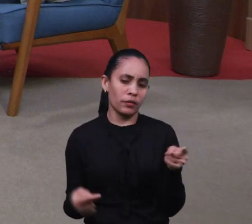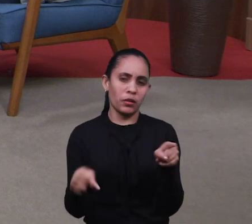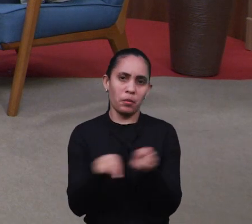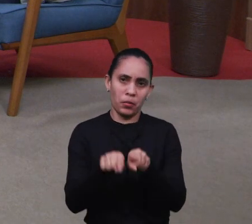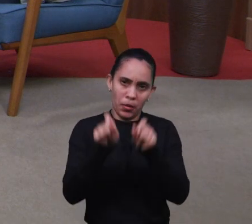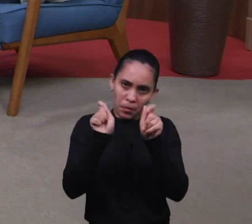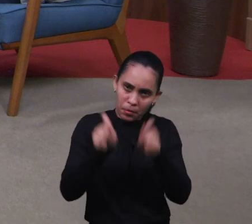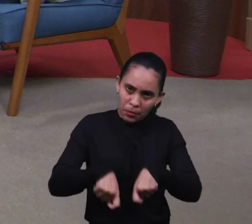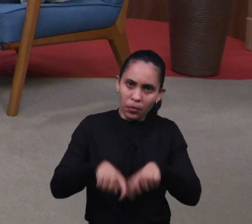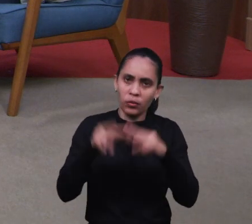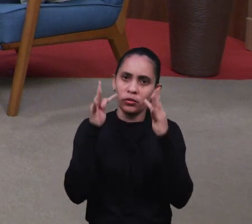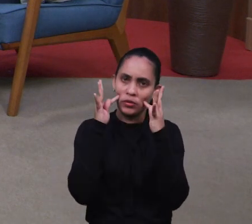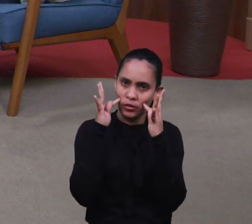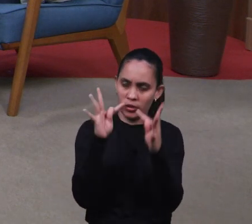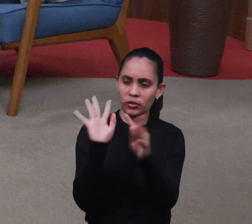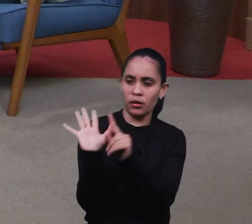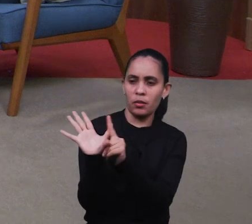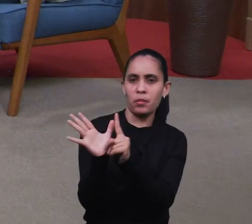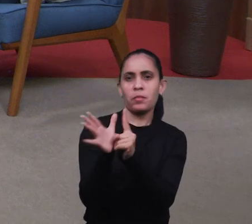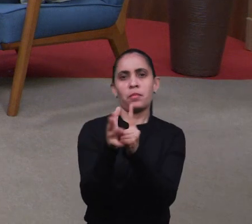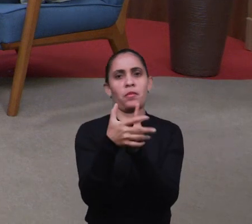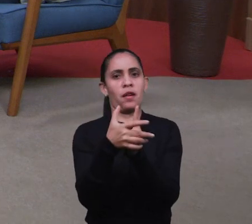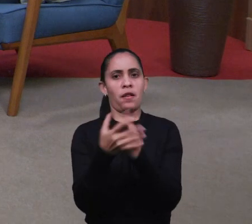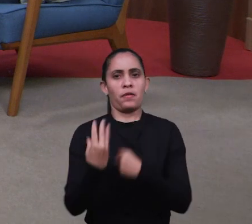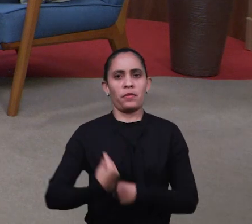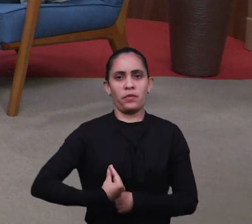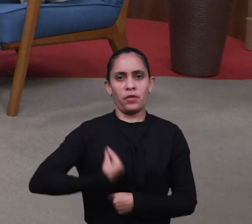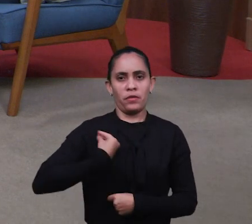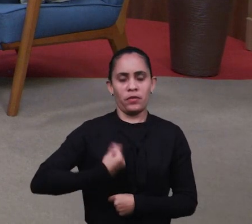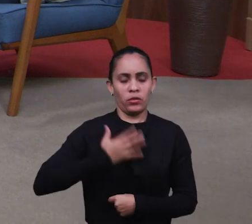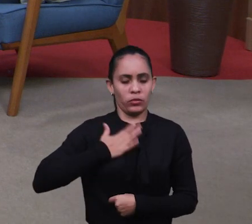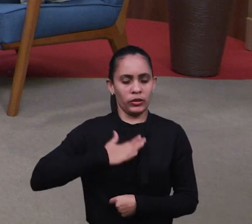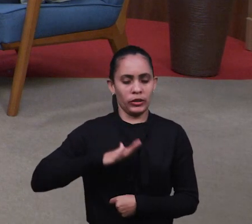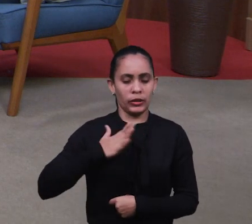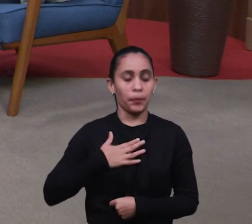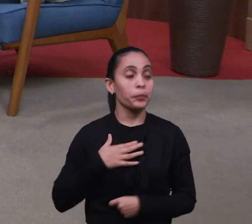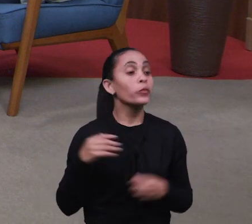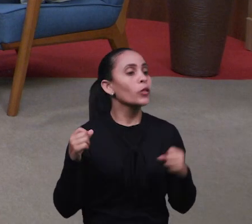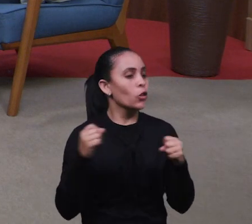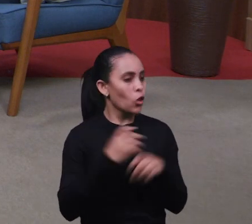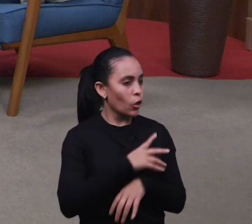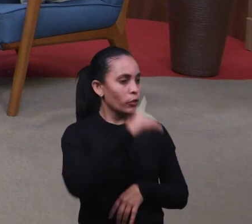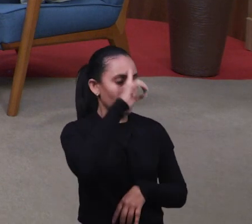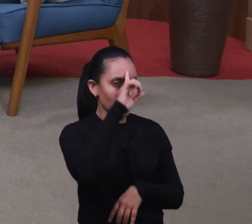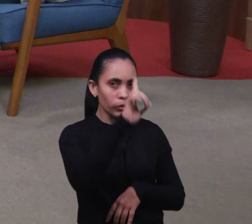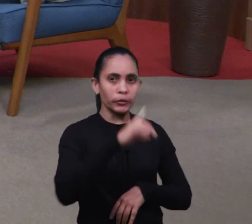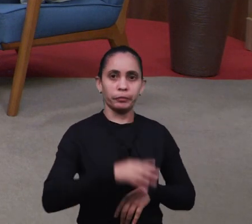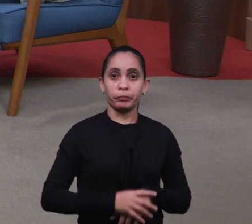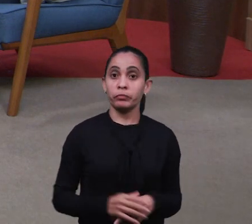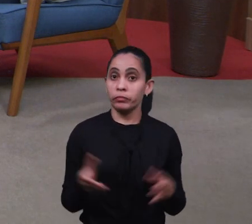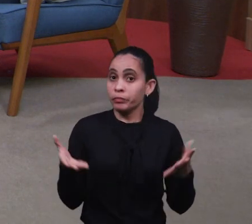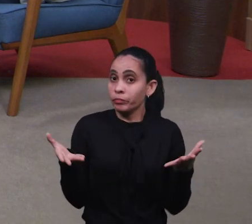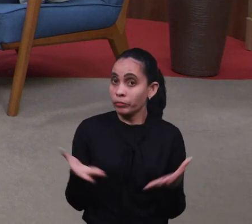dessa sombra está vivendo Amém. Esse descanso. Glória a Jesus. Um outro aspecto que foi